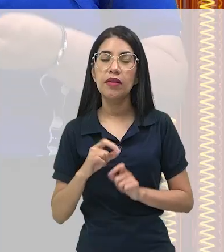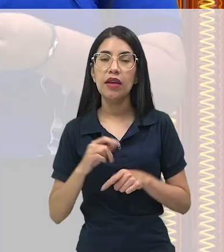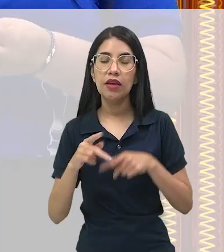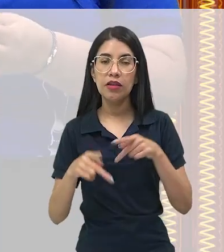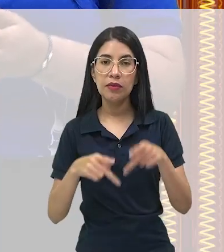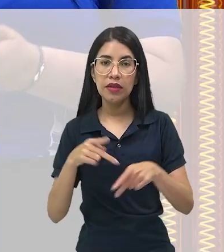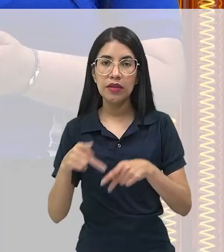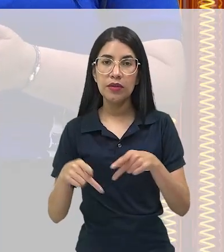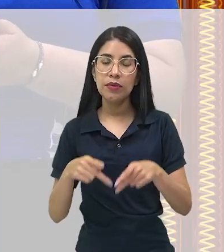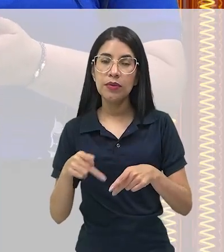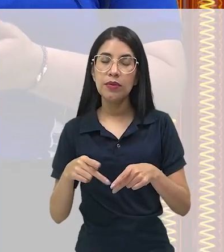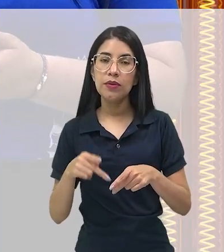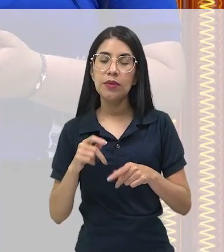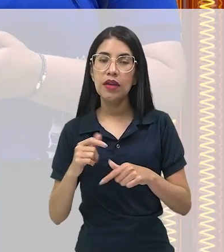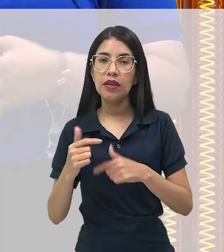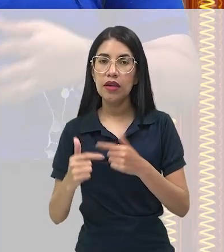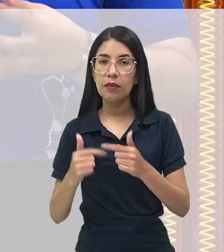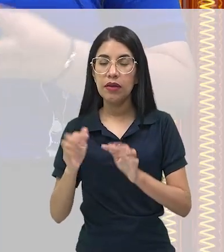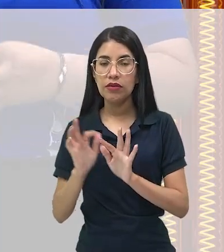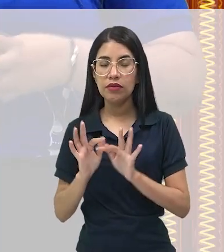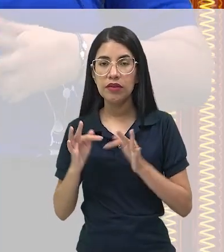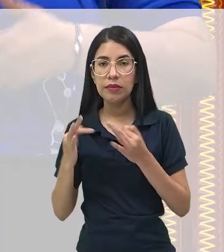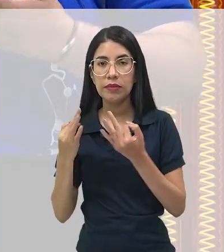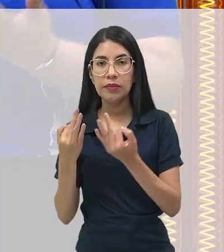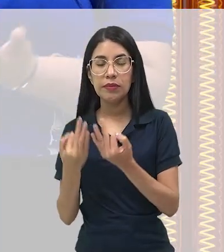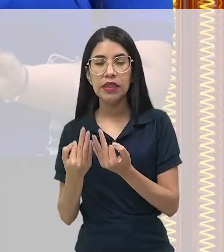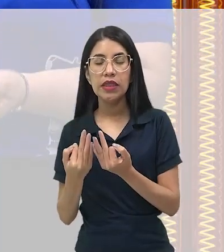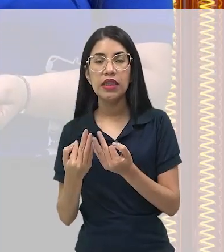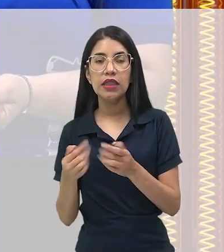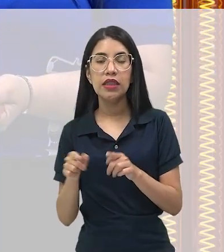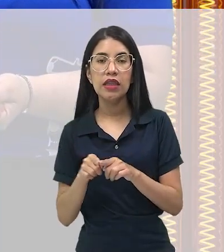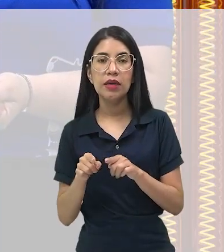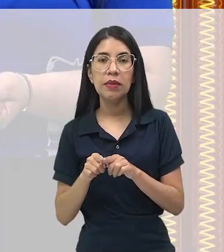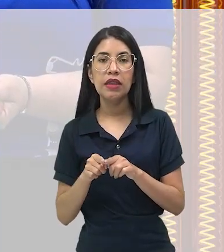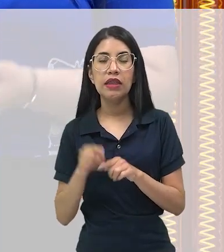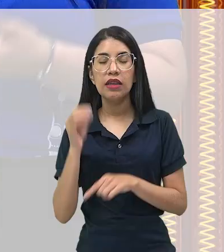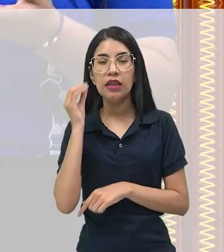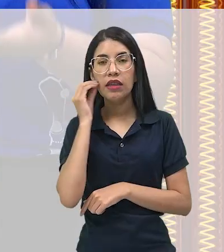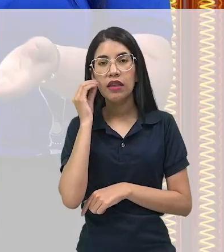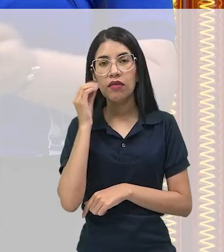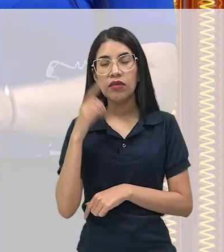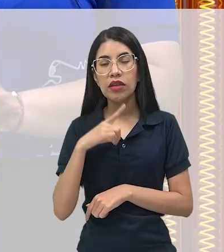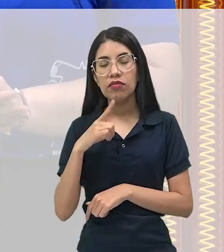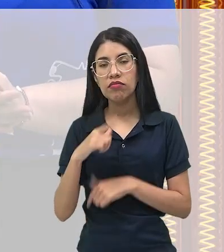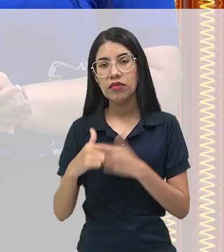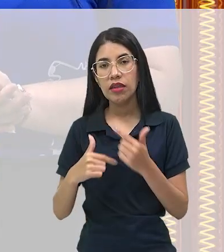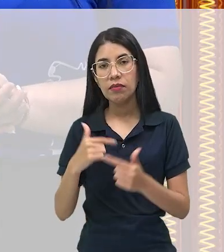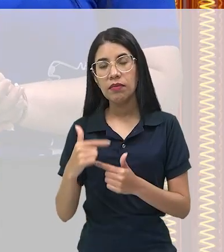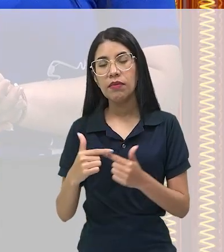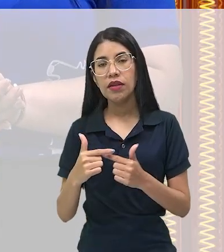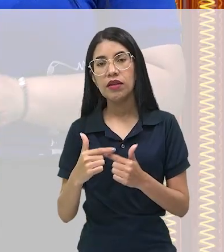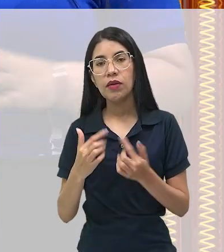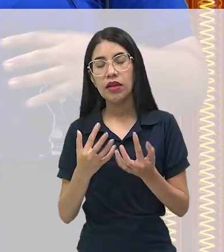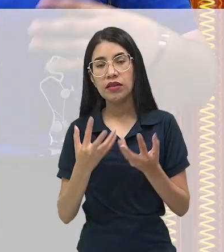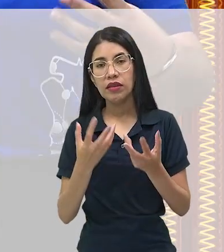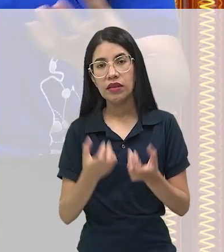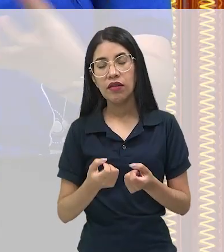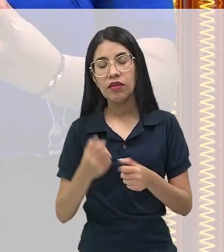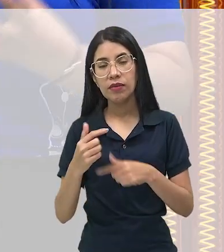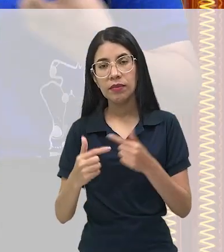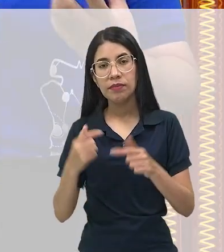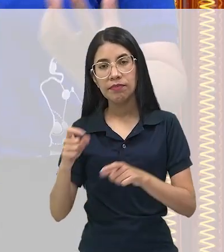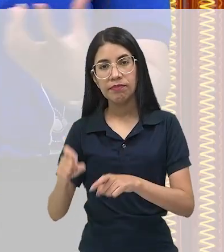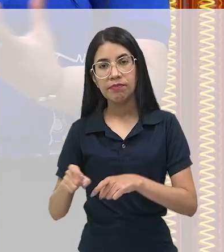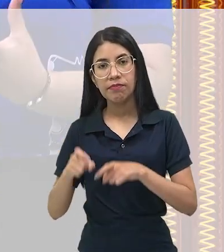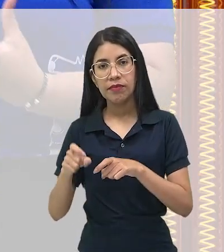pessoas, o trabalho familiar e aqueles que buscavam alguma forma de trabalho e acabavam trabalhando para a agricultura. Então, era